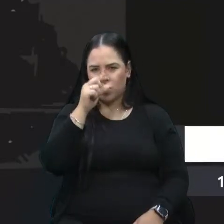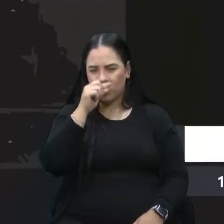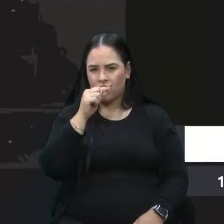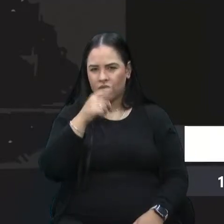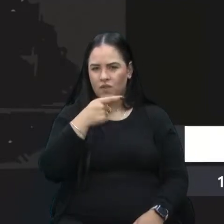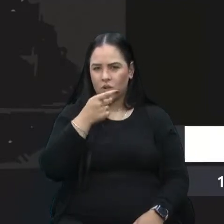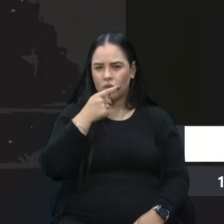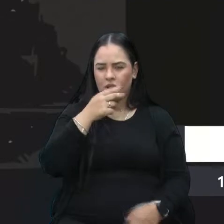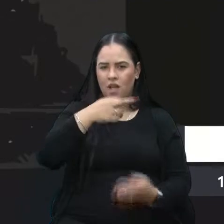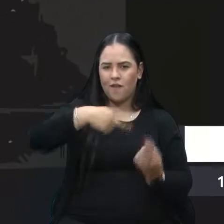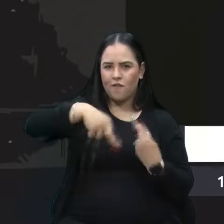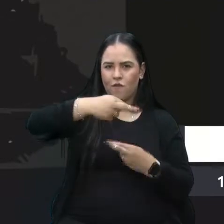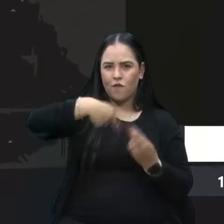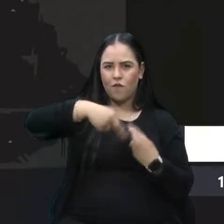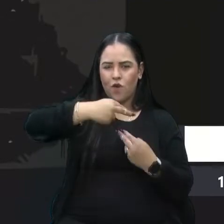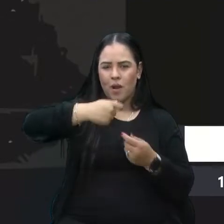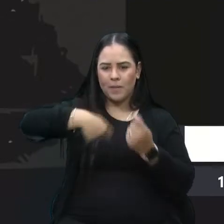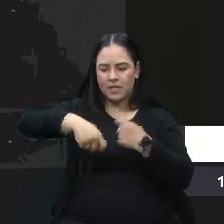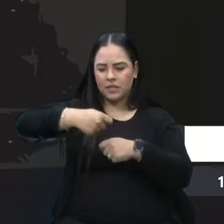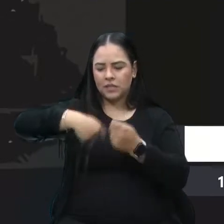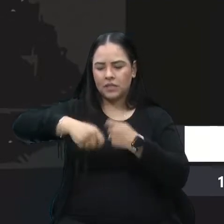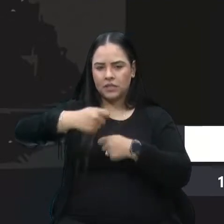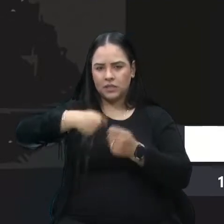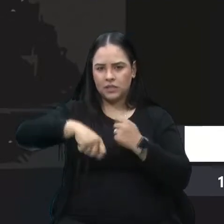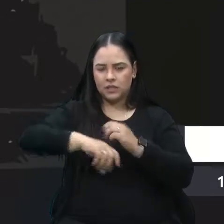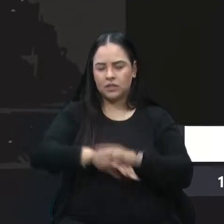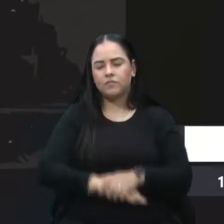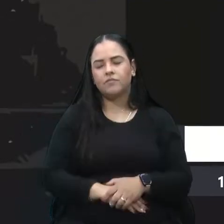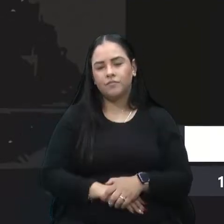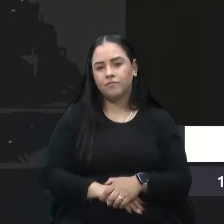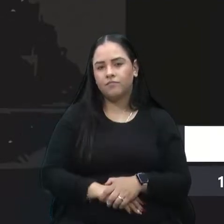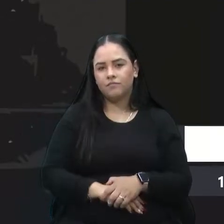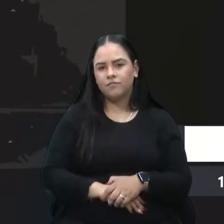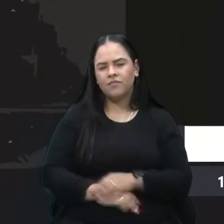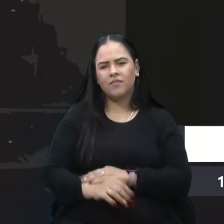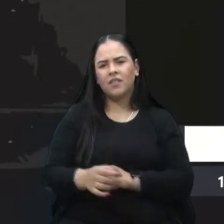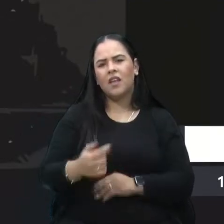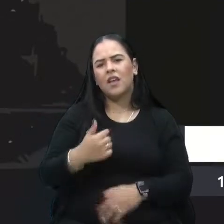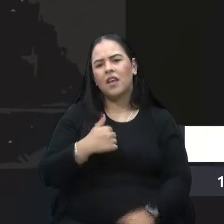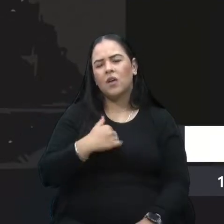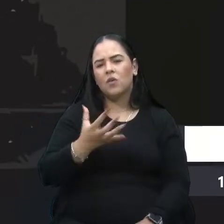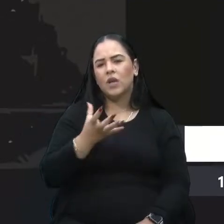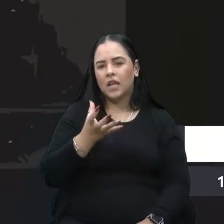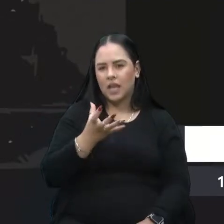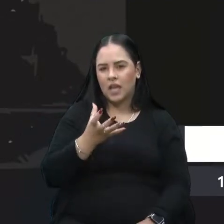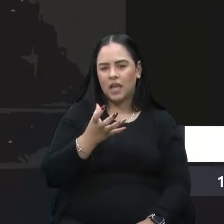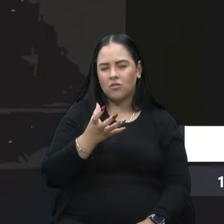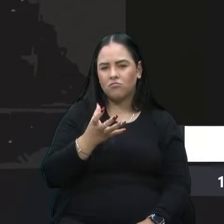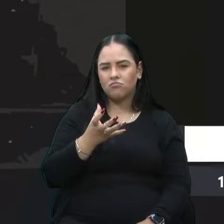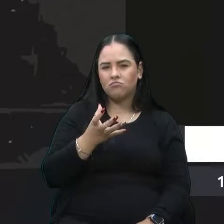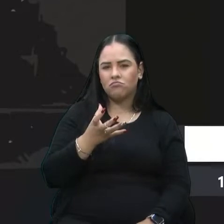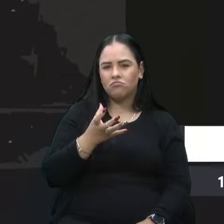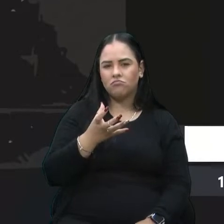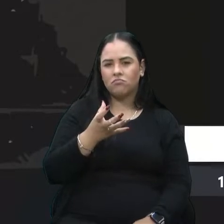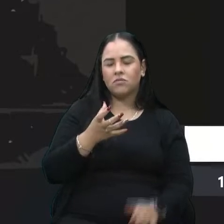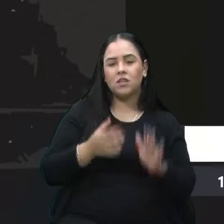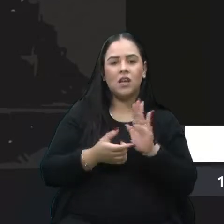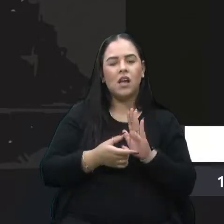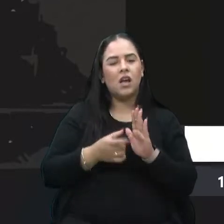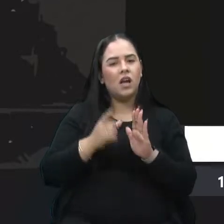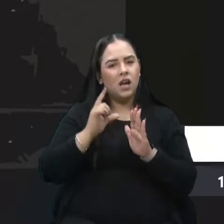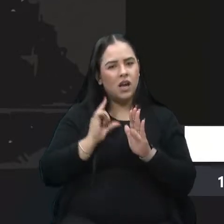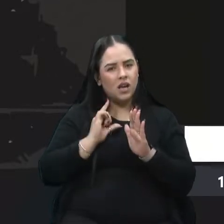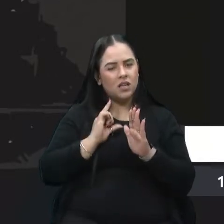reforma administrativa e do serviço público. E eu queria, antes de